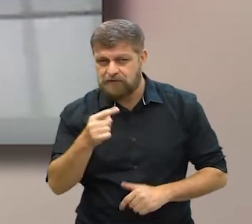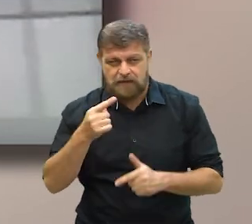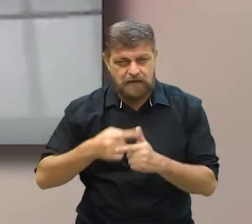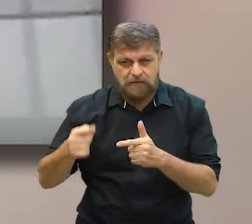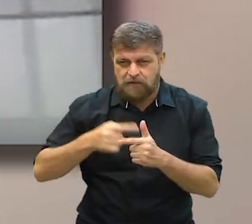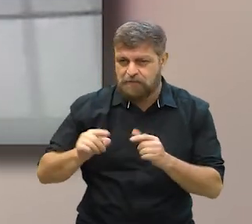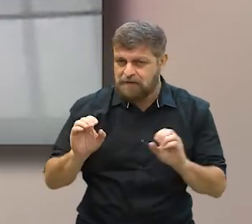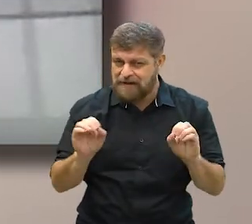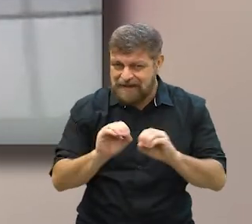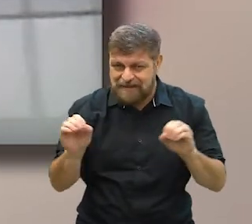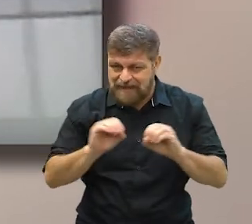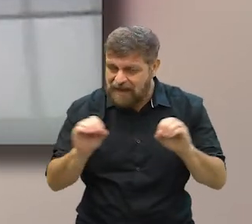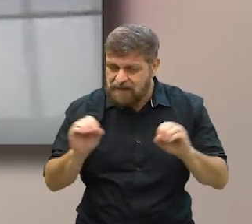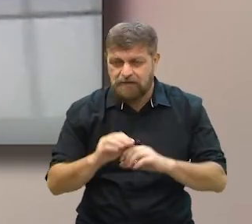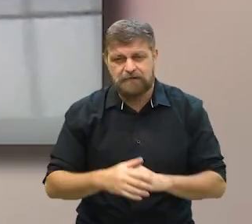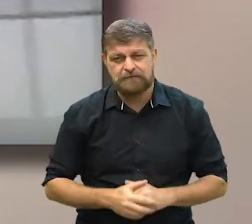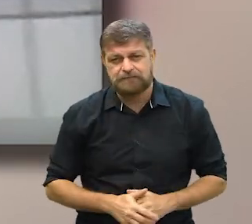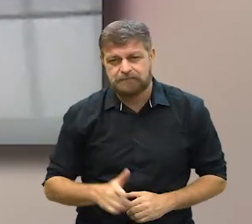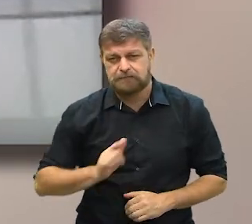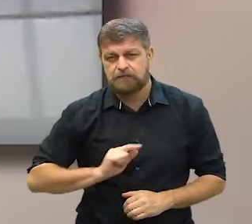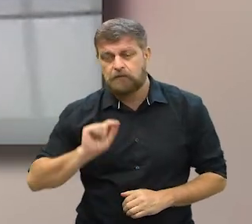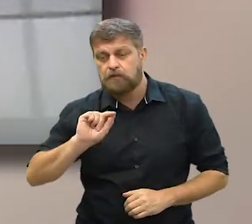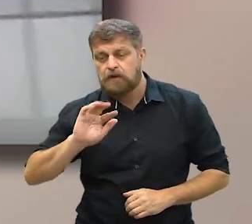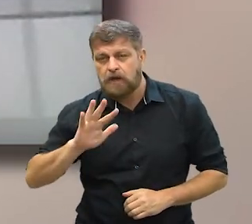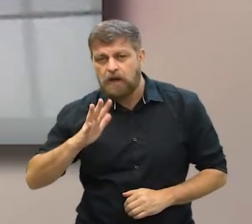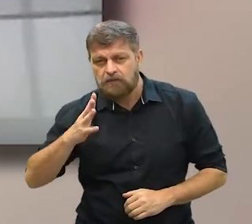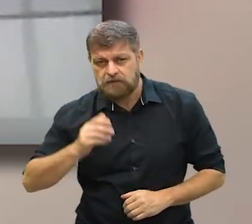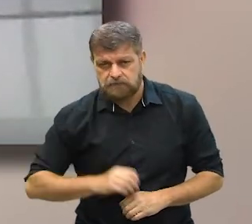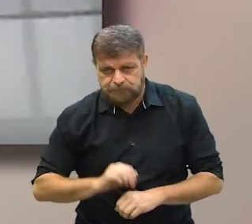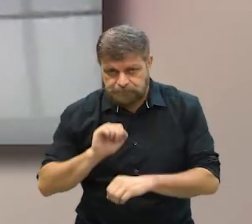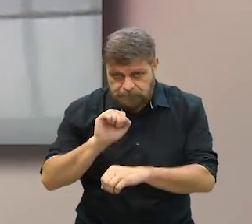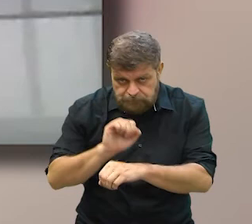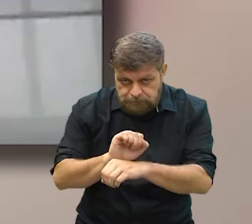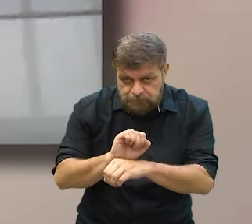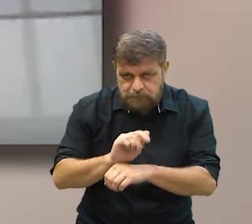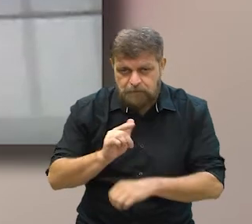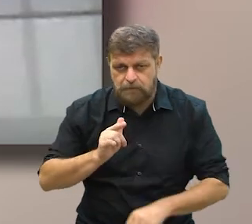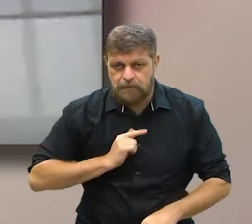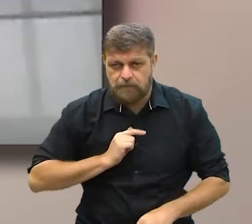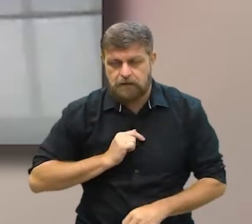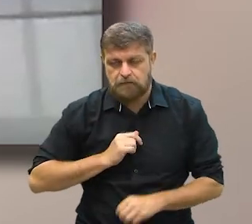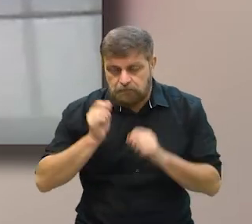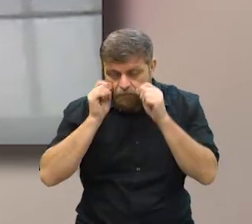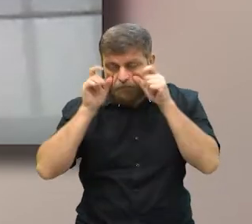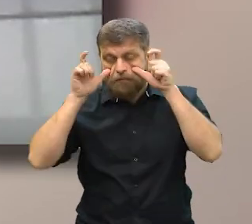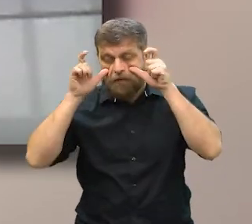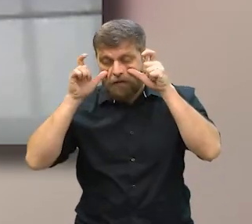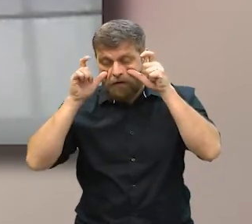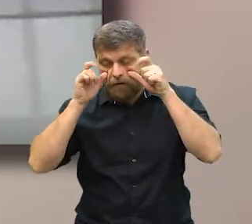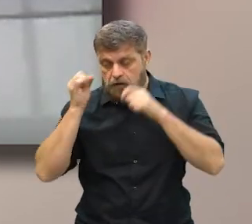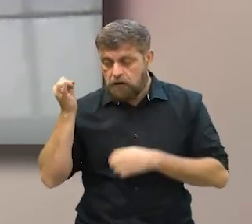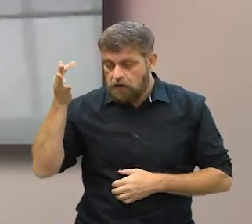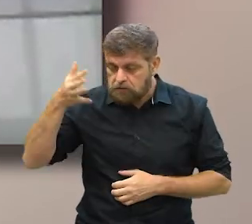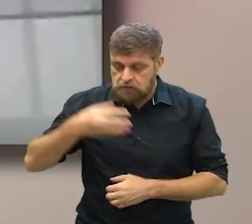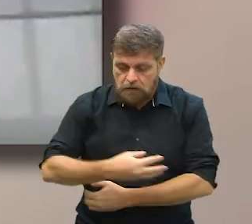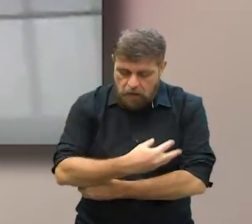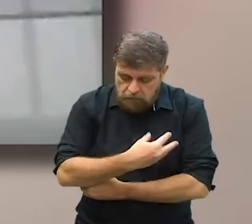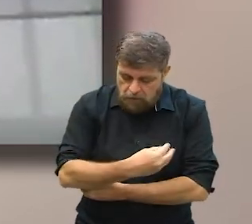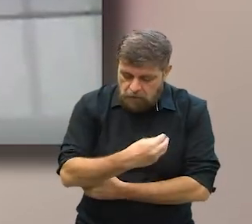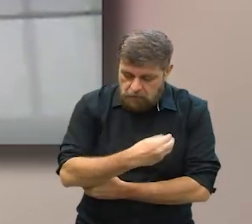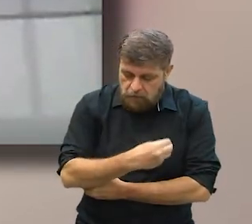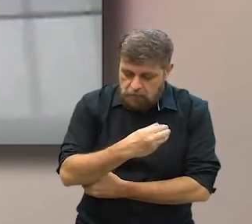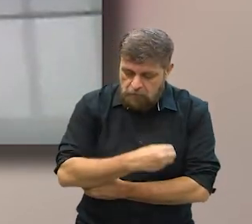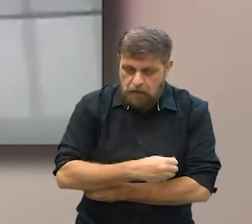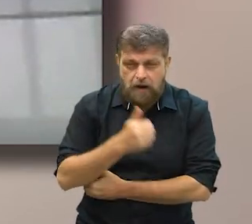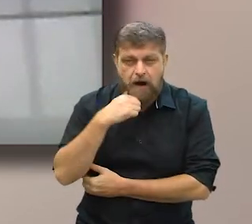esquecer disso, mas, e não tem problema nenhum de desmame, e ainda poupar a mãe, né, gente?